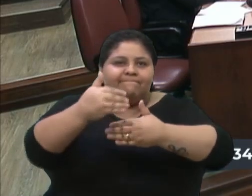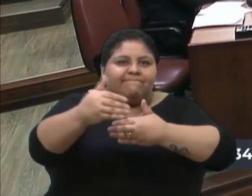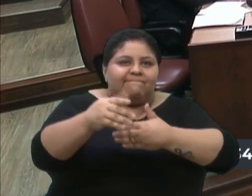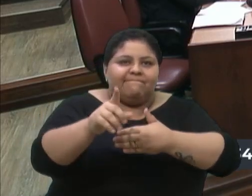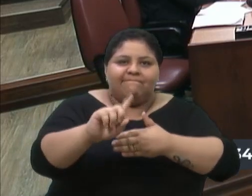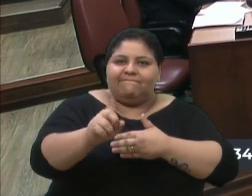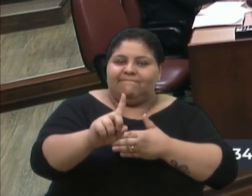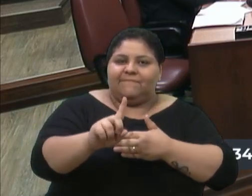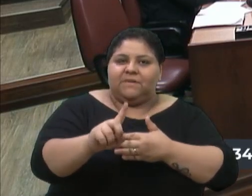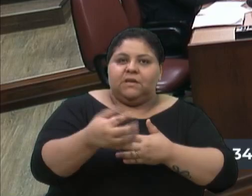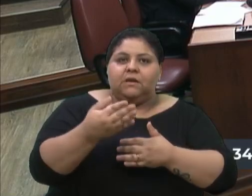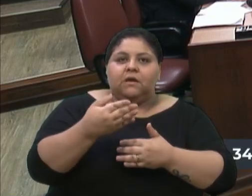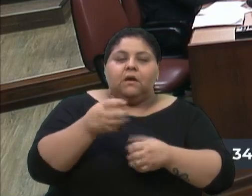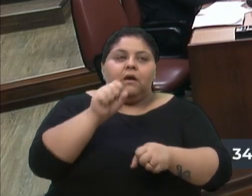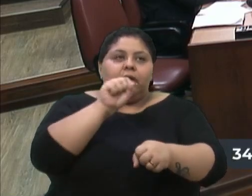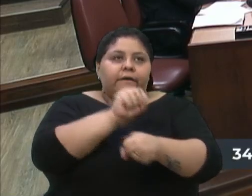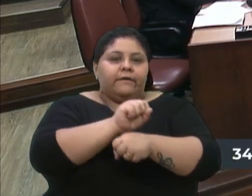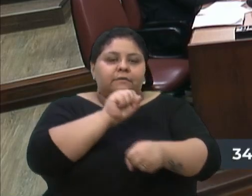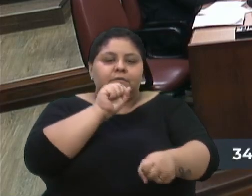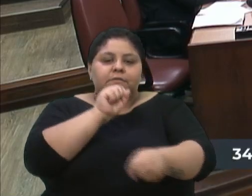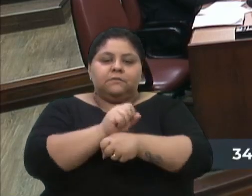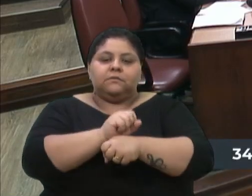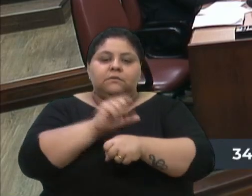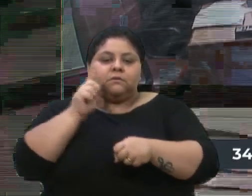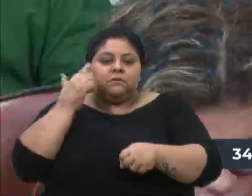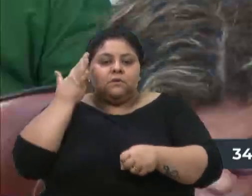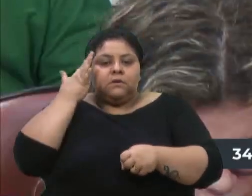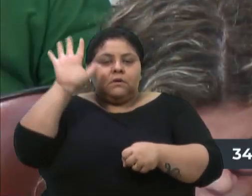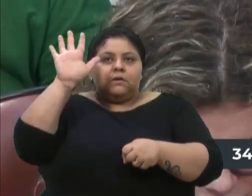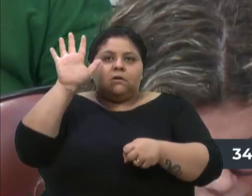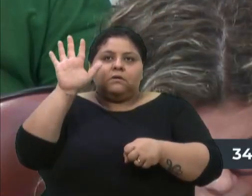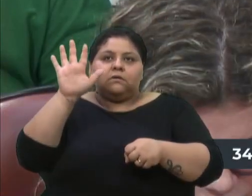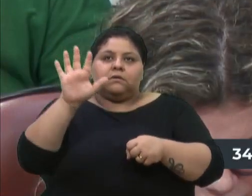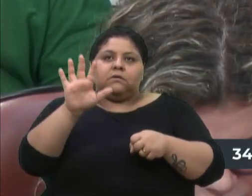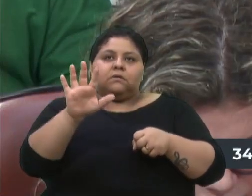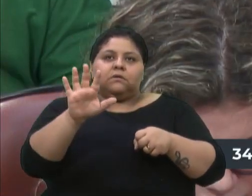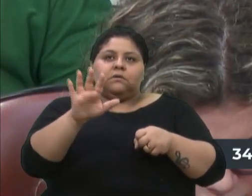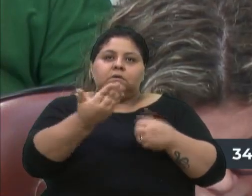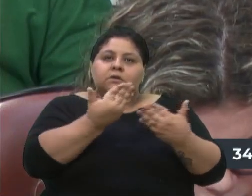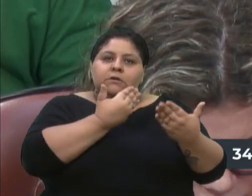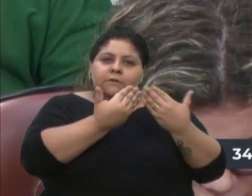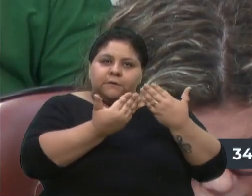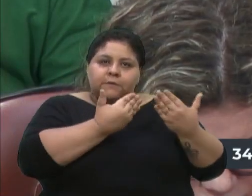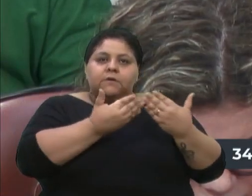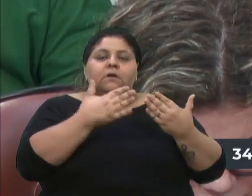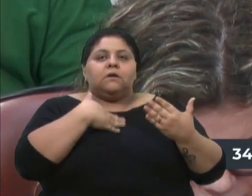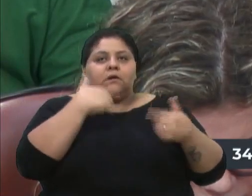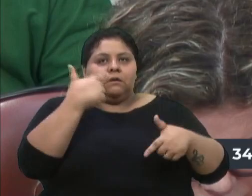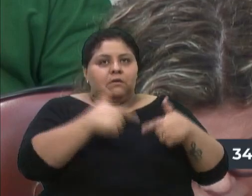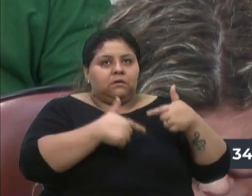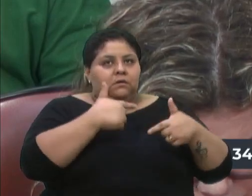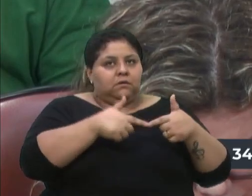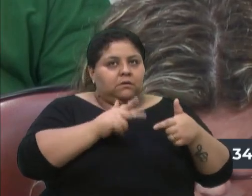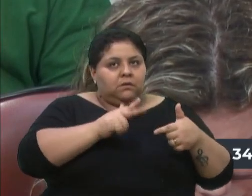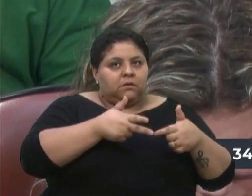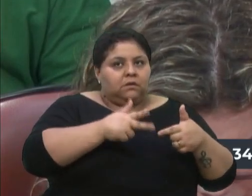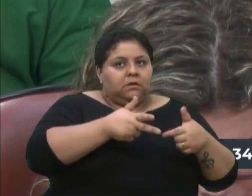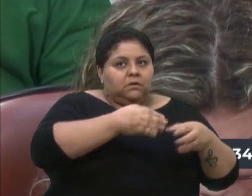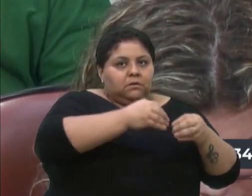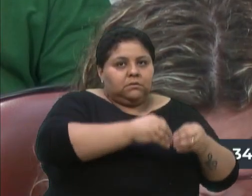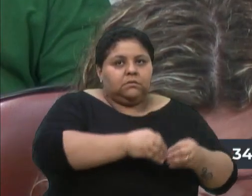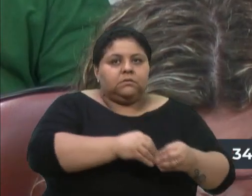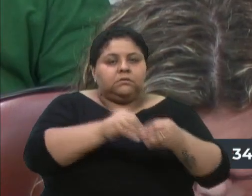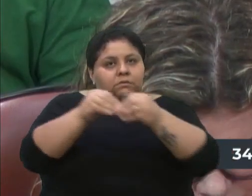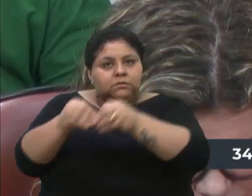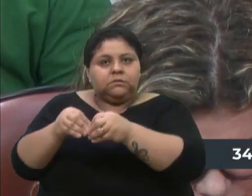esteja ocorrendo aí uma espécie de retaliação a esse vereador, porque eu trabalho sempre dentro das devidas legalidades, mas quando